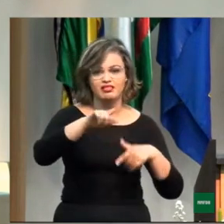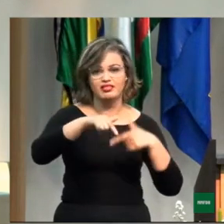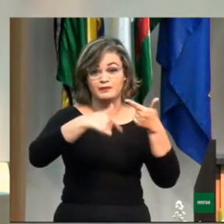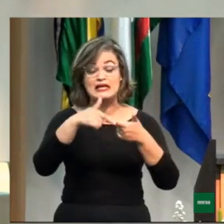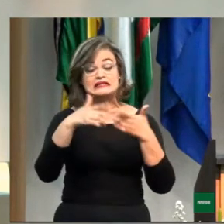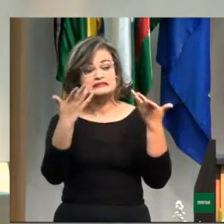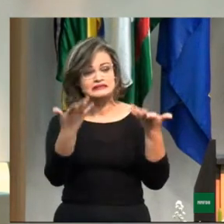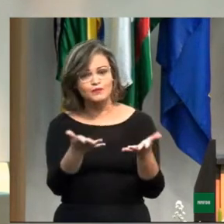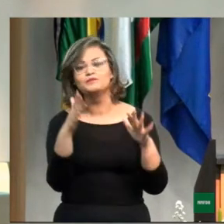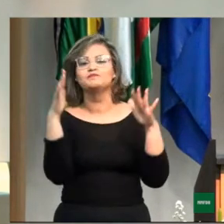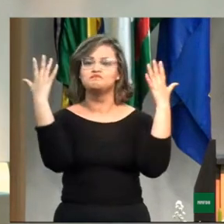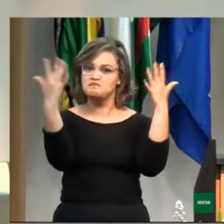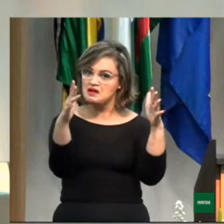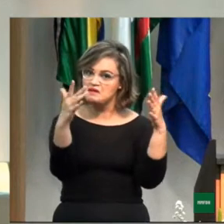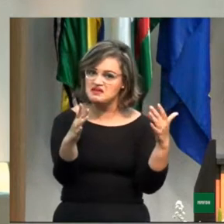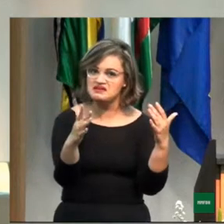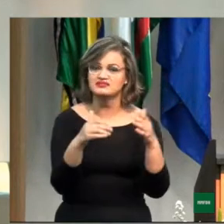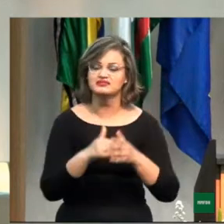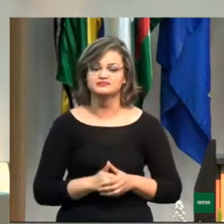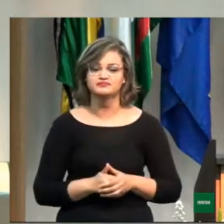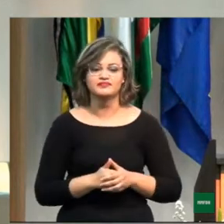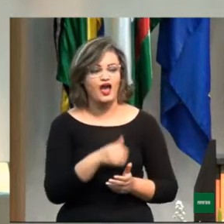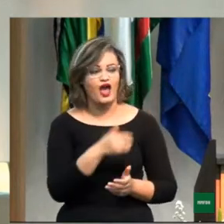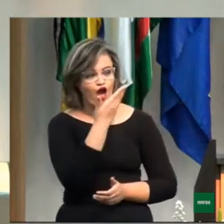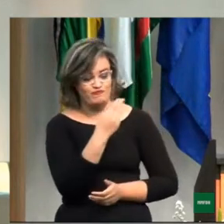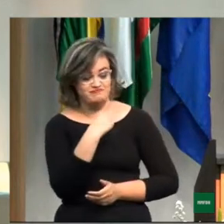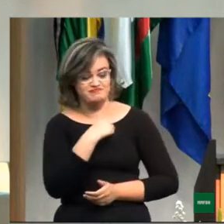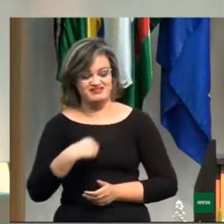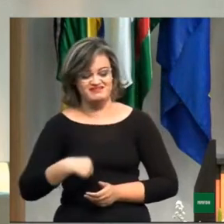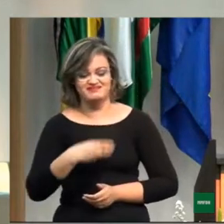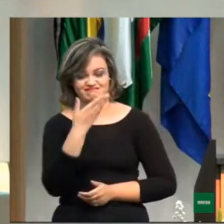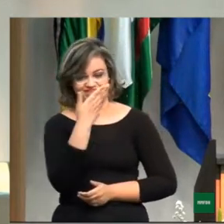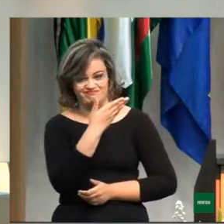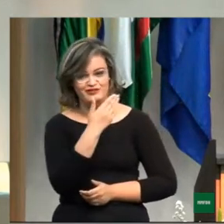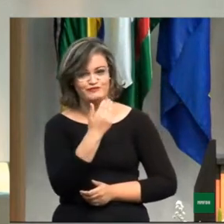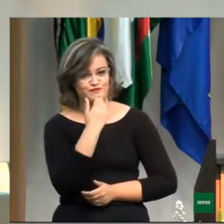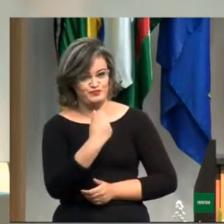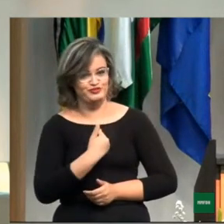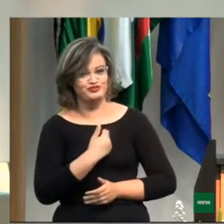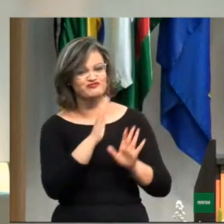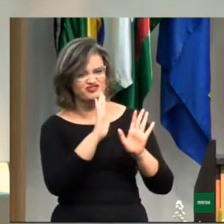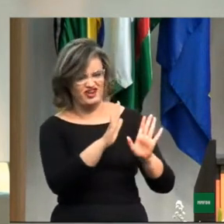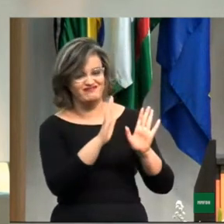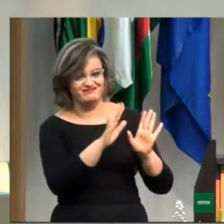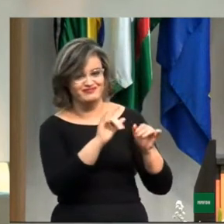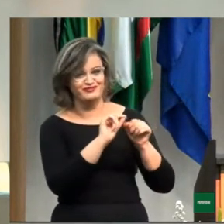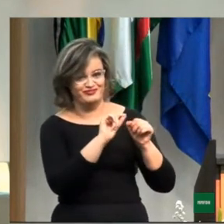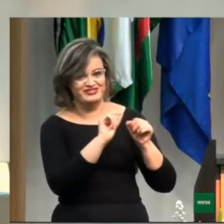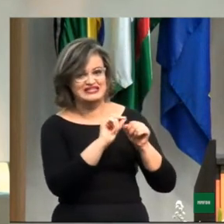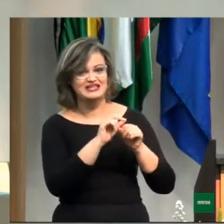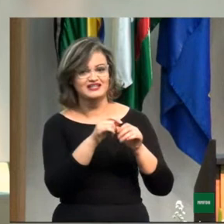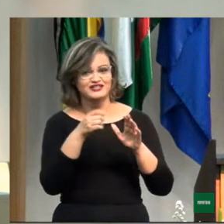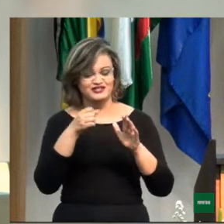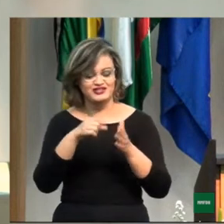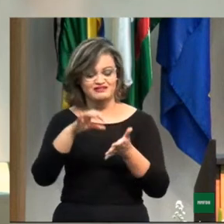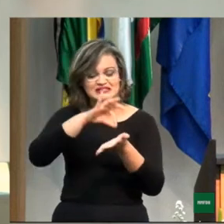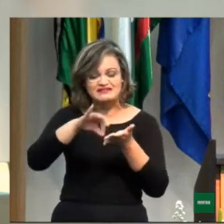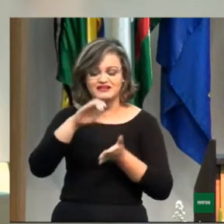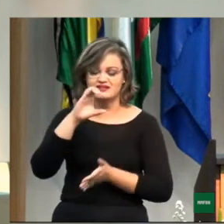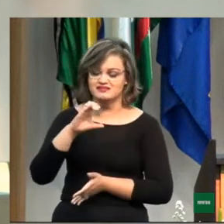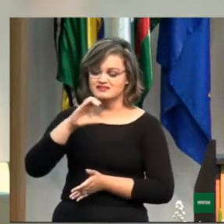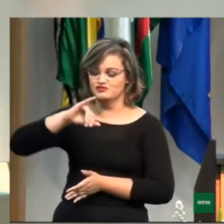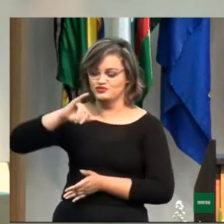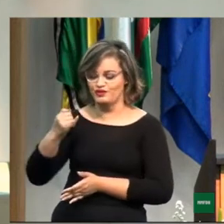dizer que, ministra, já estou atendendo o seu pedido, já anunciei na CCJ que vamos criar agora